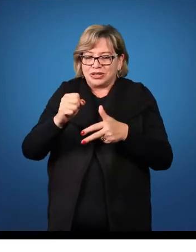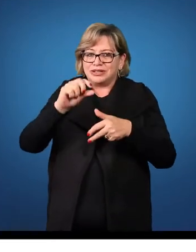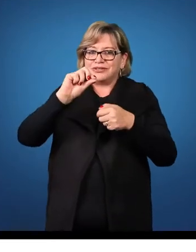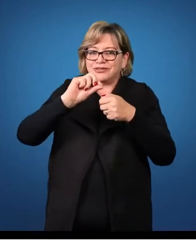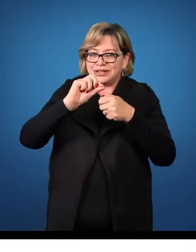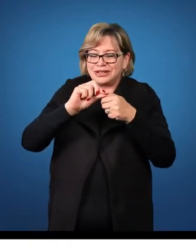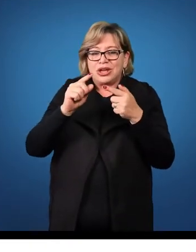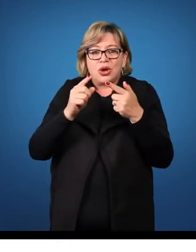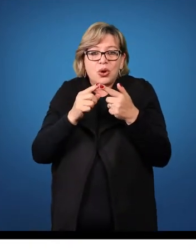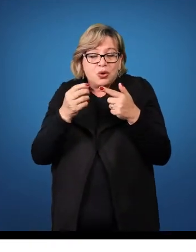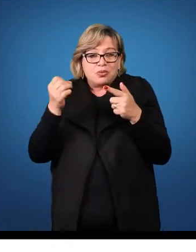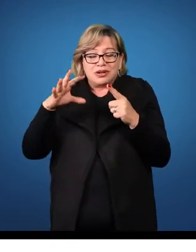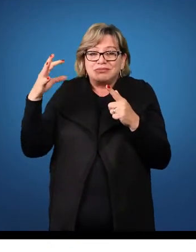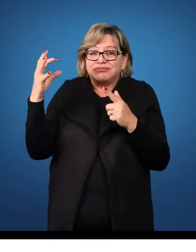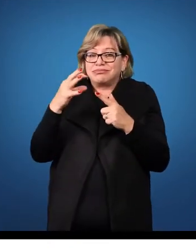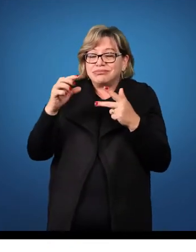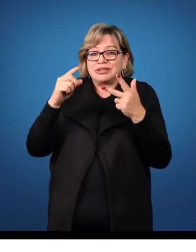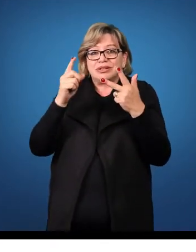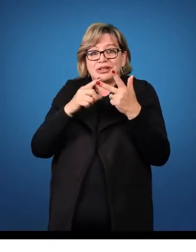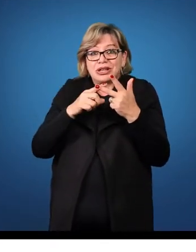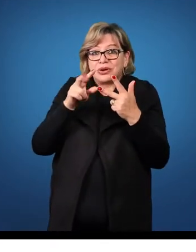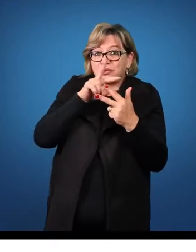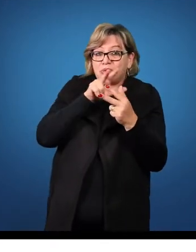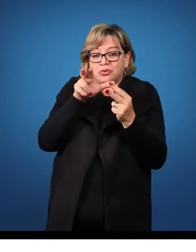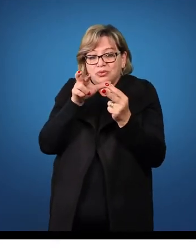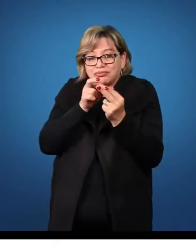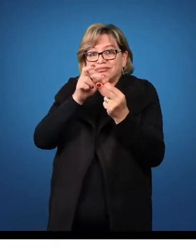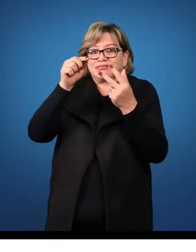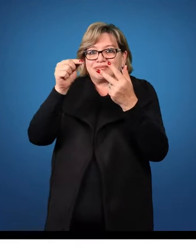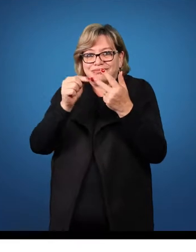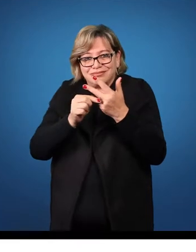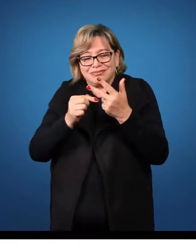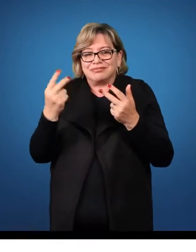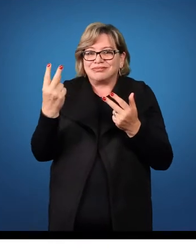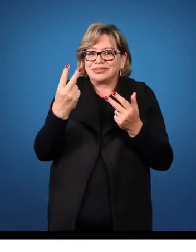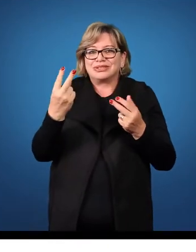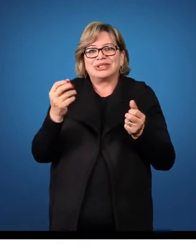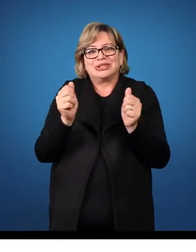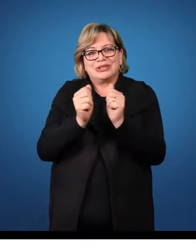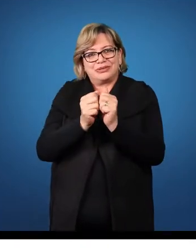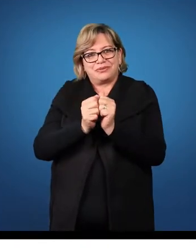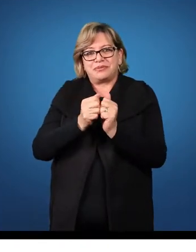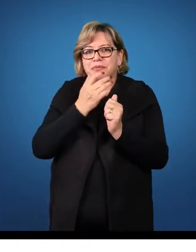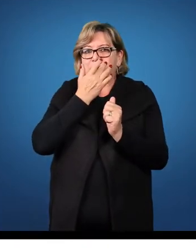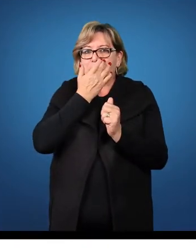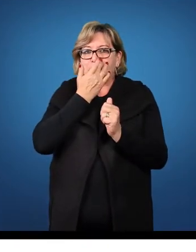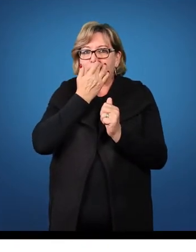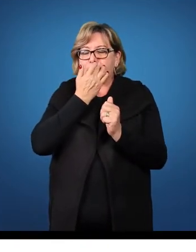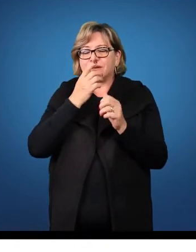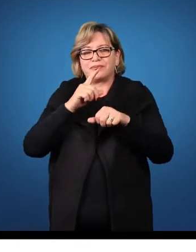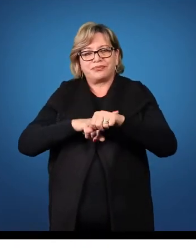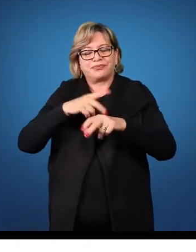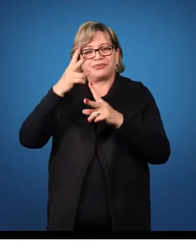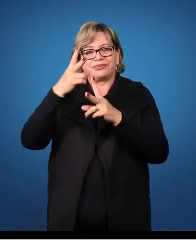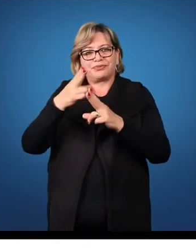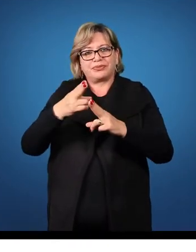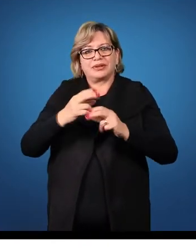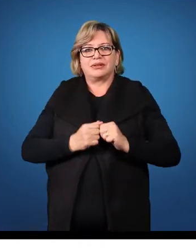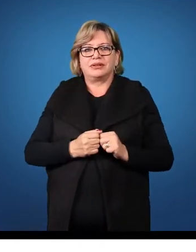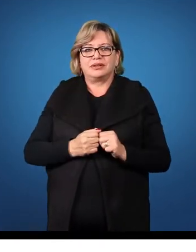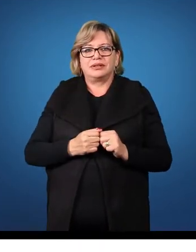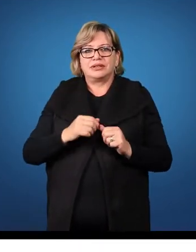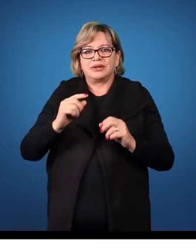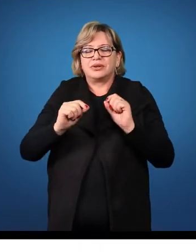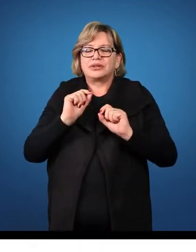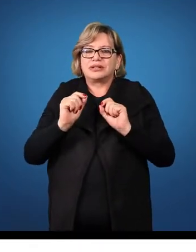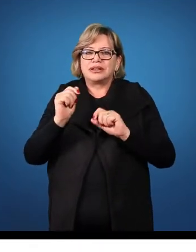aquele que sofre a ação e ele pode ser aquele que pratica e sofre a ação ao mesmo tempo. Ou